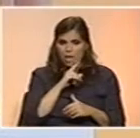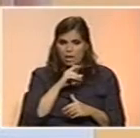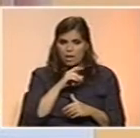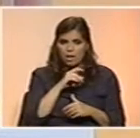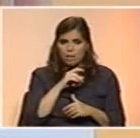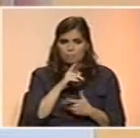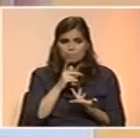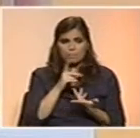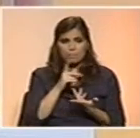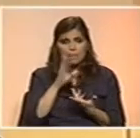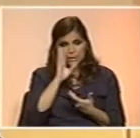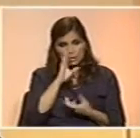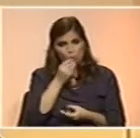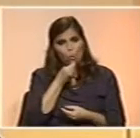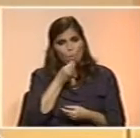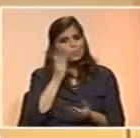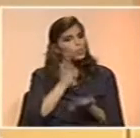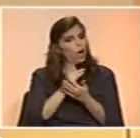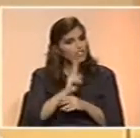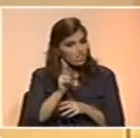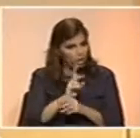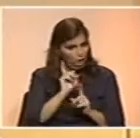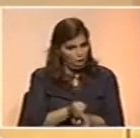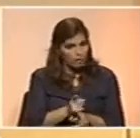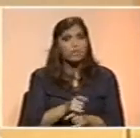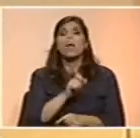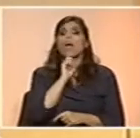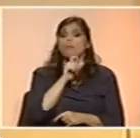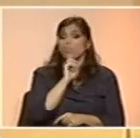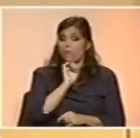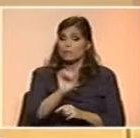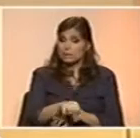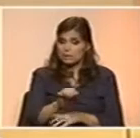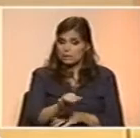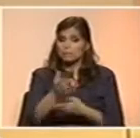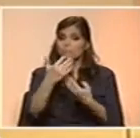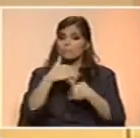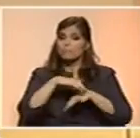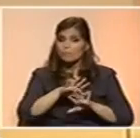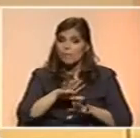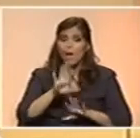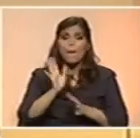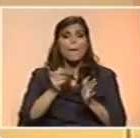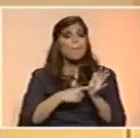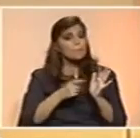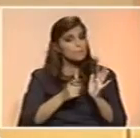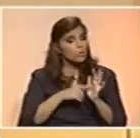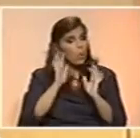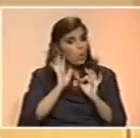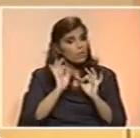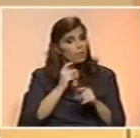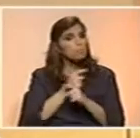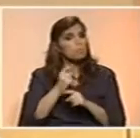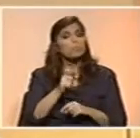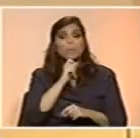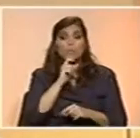vegetariano? Exatamente, é possível, no entanto, é preciso ter em consideração que tem alguns riscos de algumas carências